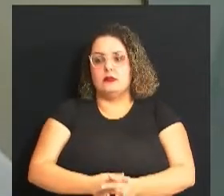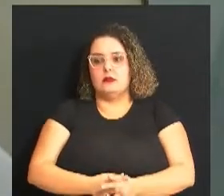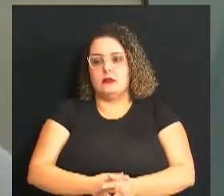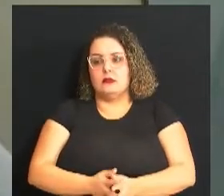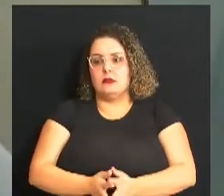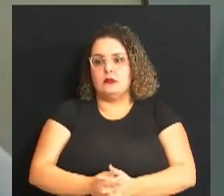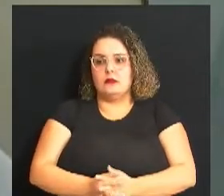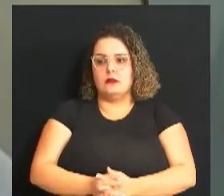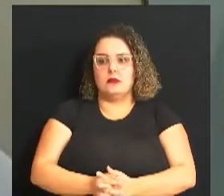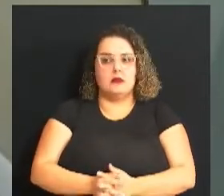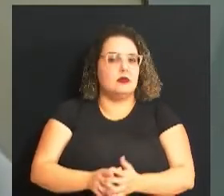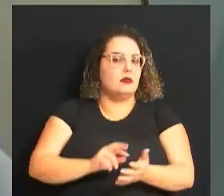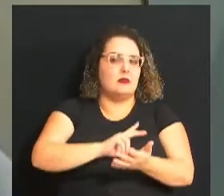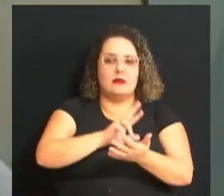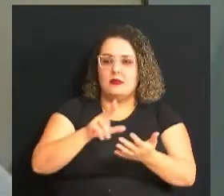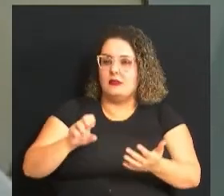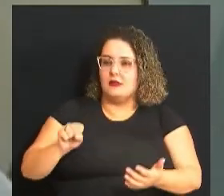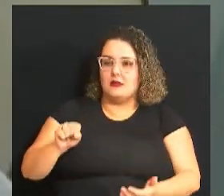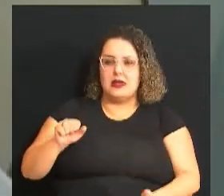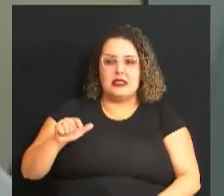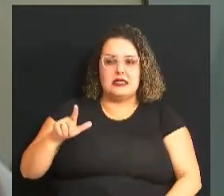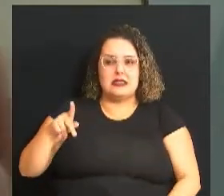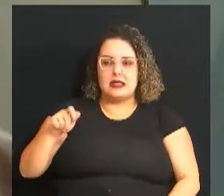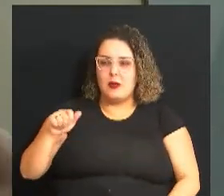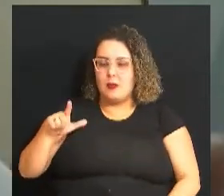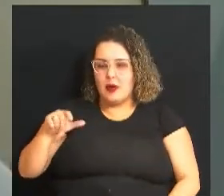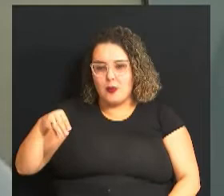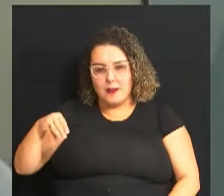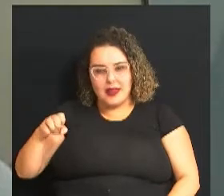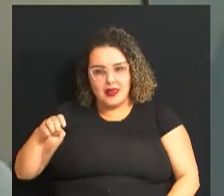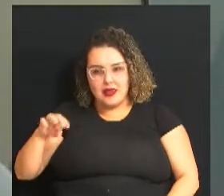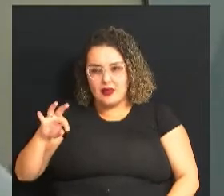Existem vários, sal palmito,